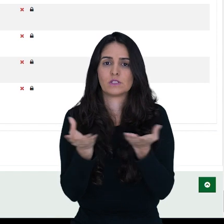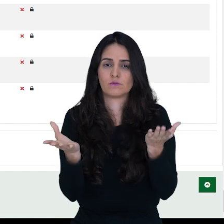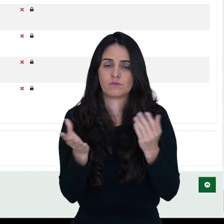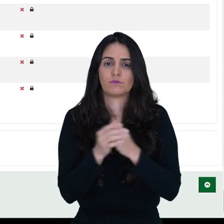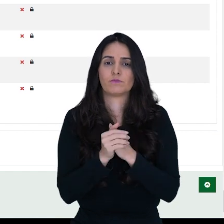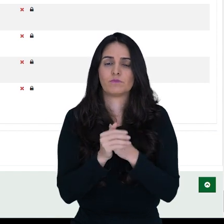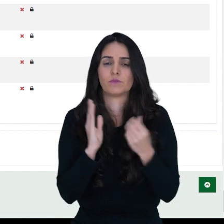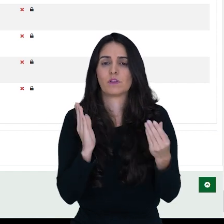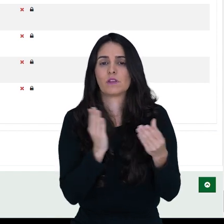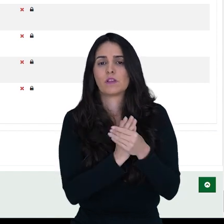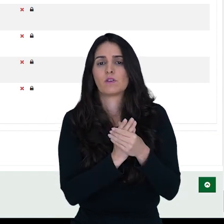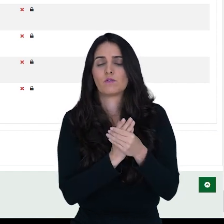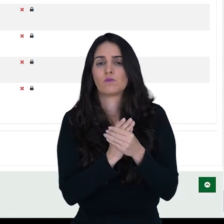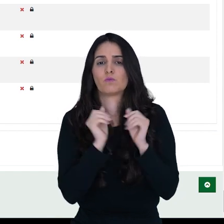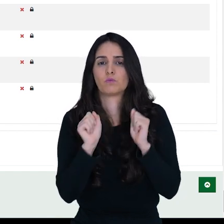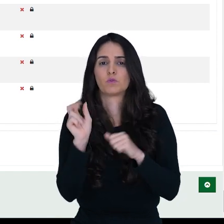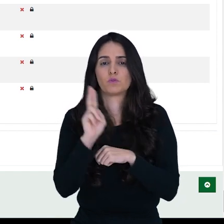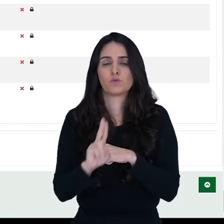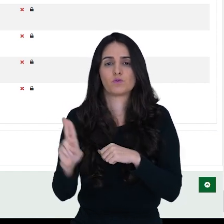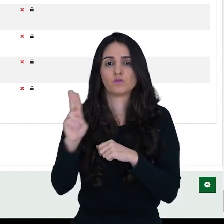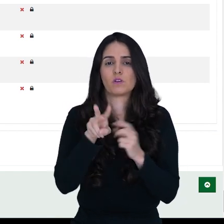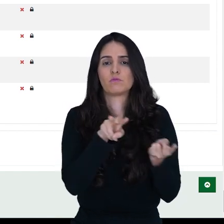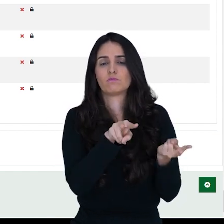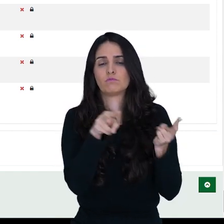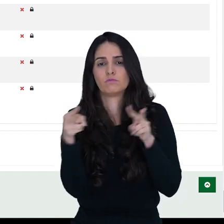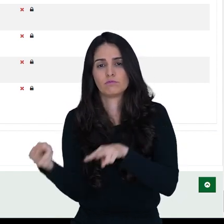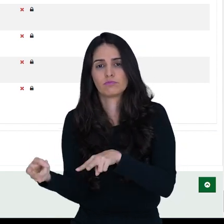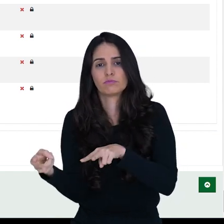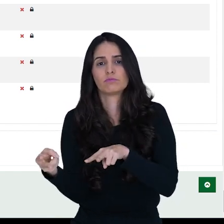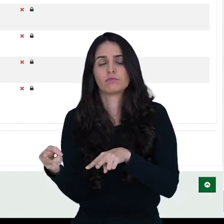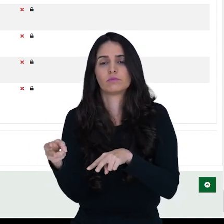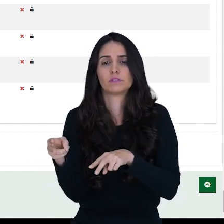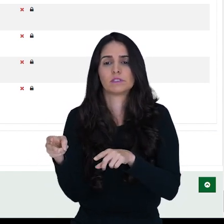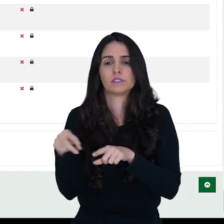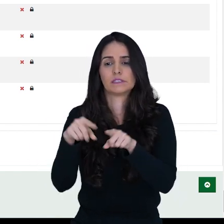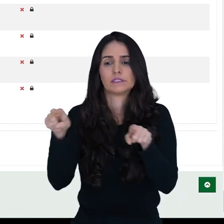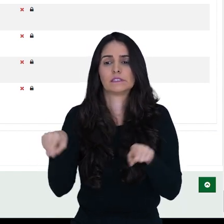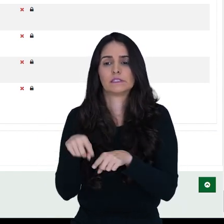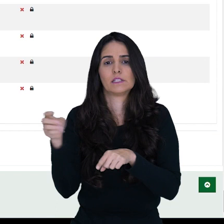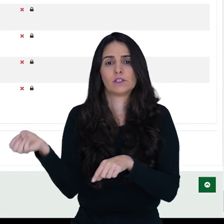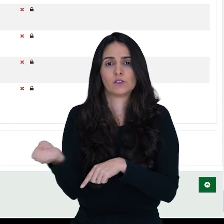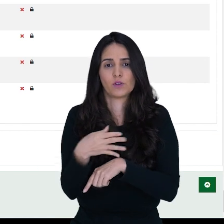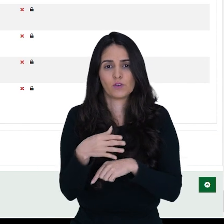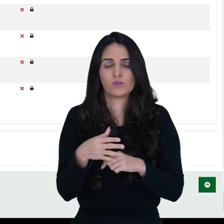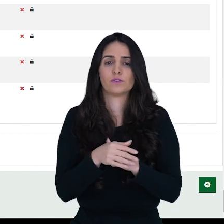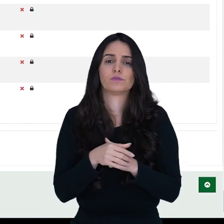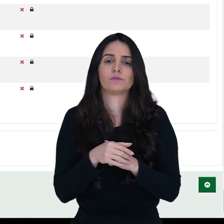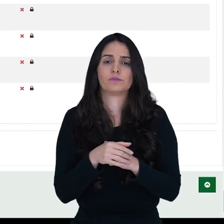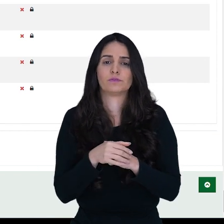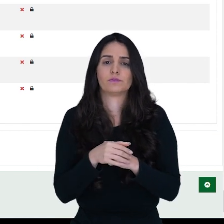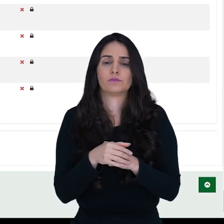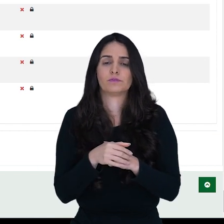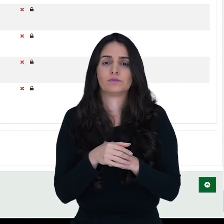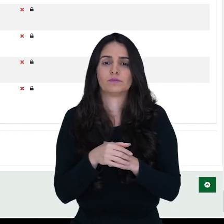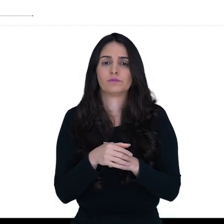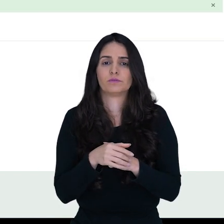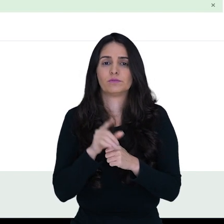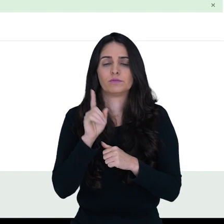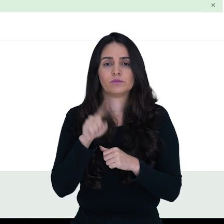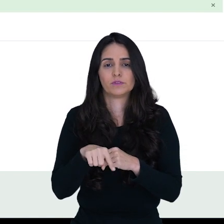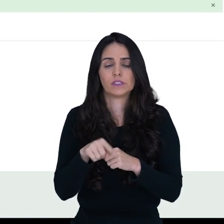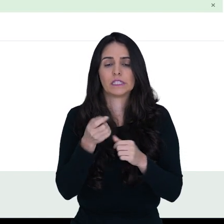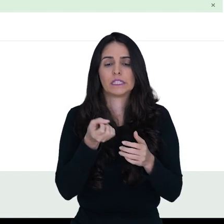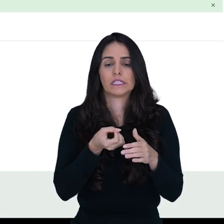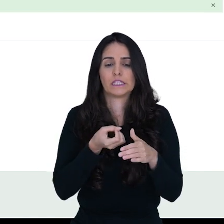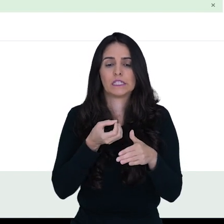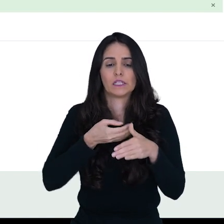um arquivo para você que fica disponível e esse arquivo você pode usar para importar na nova sala